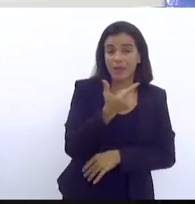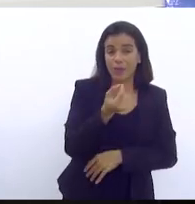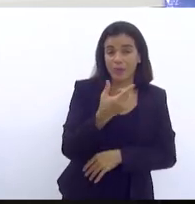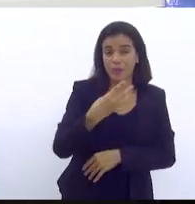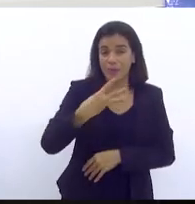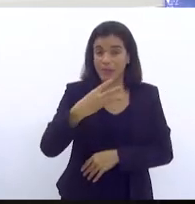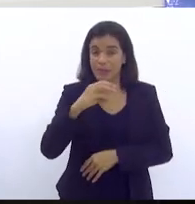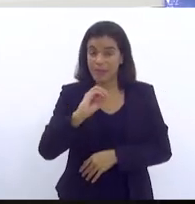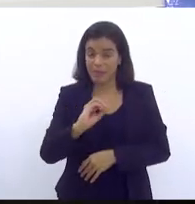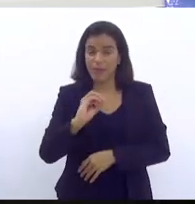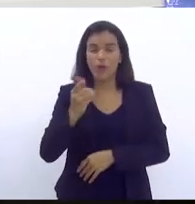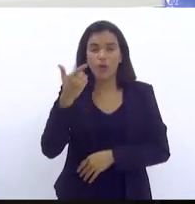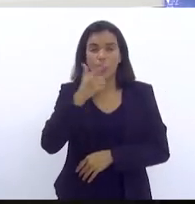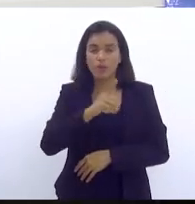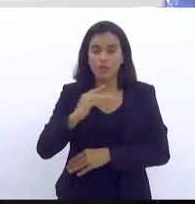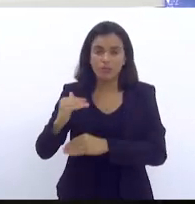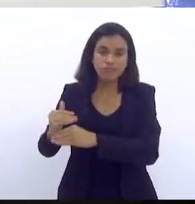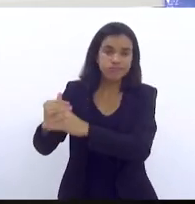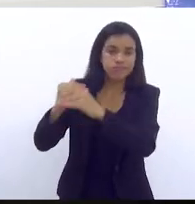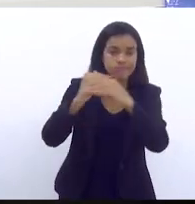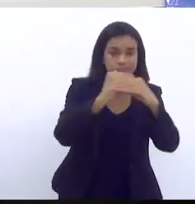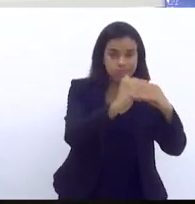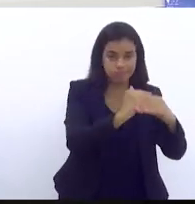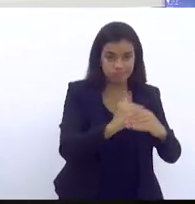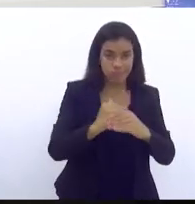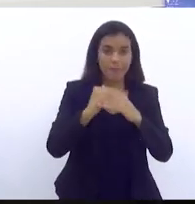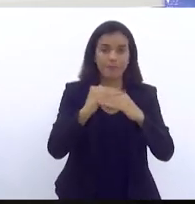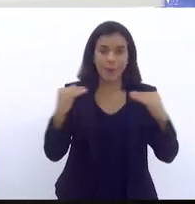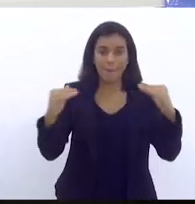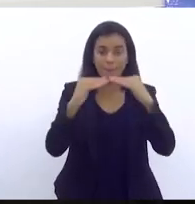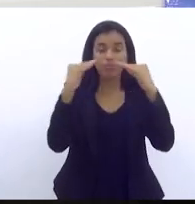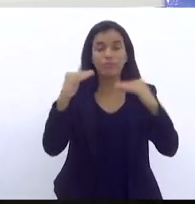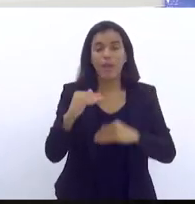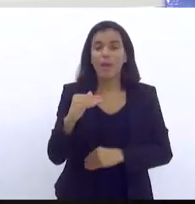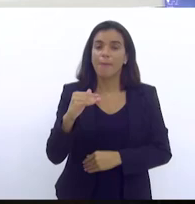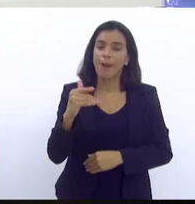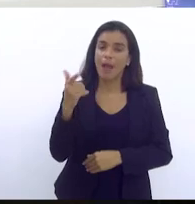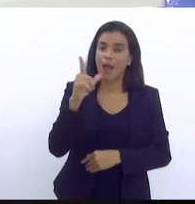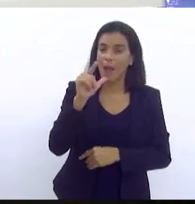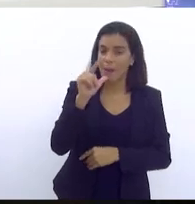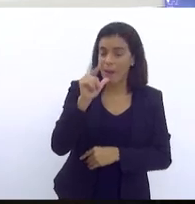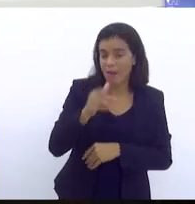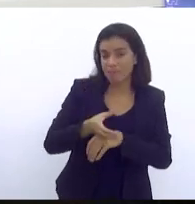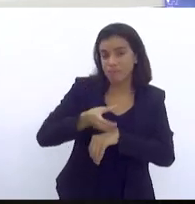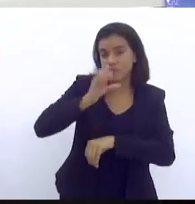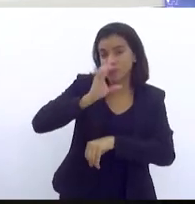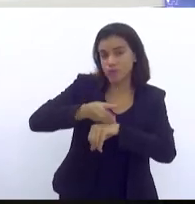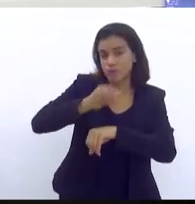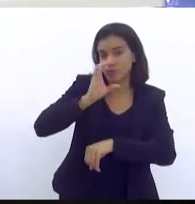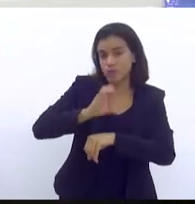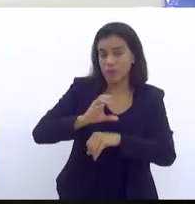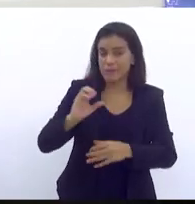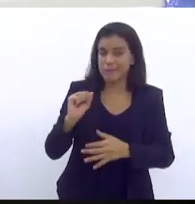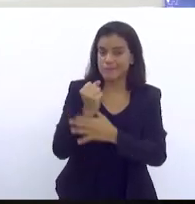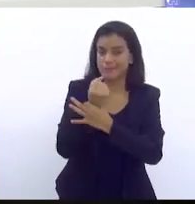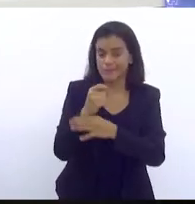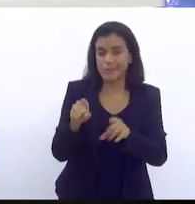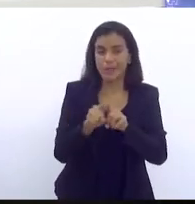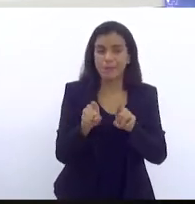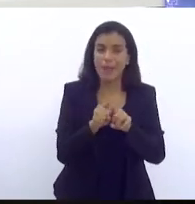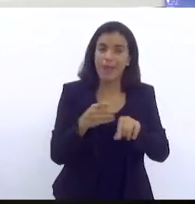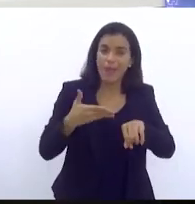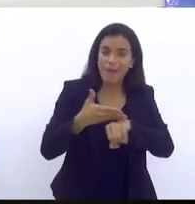acesso Universal e equitativo a água para consumo humano segura e acessível para todas e